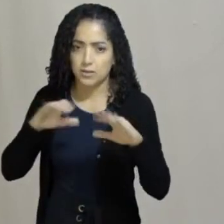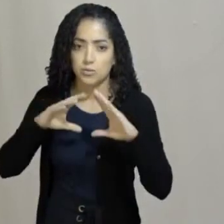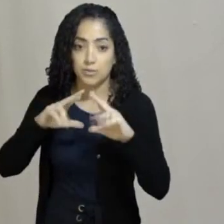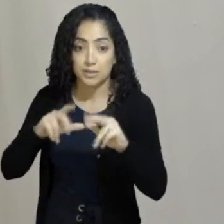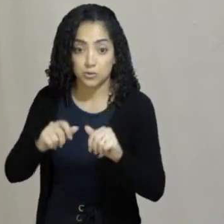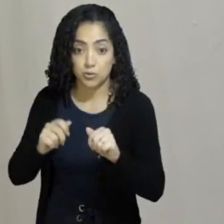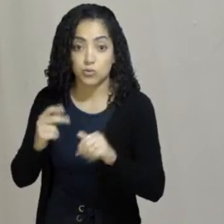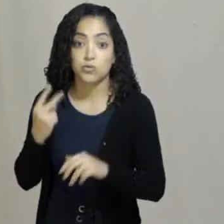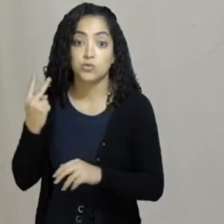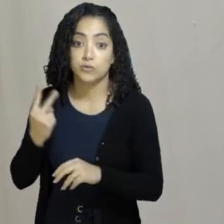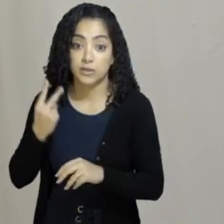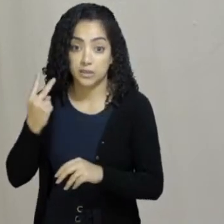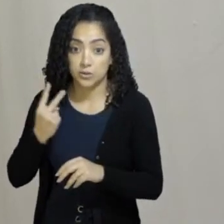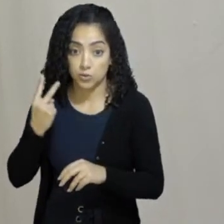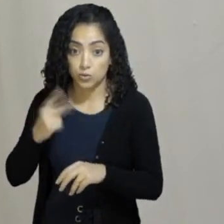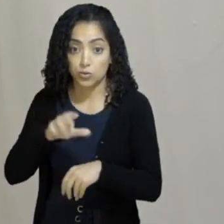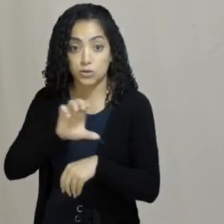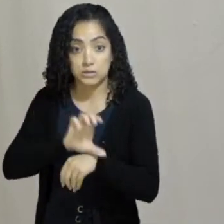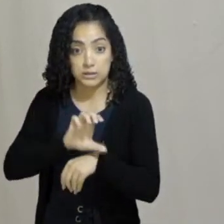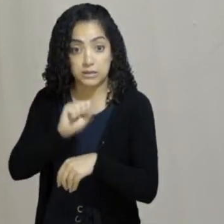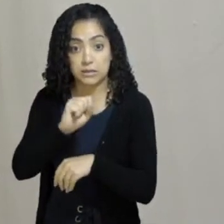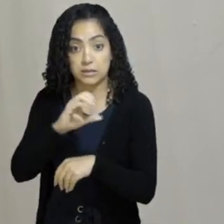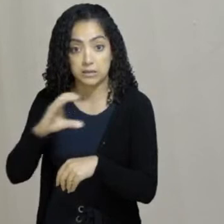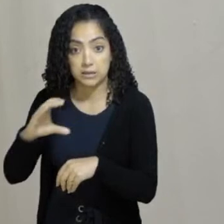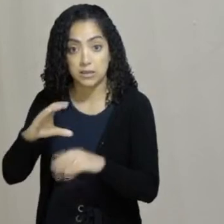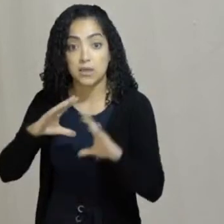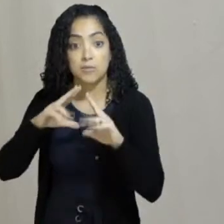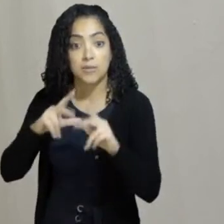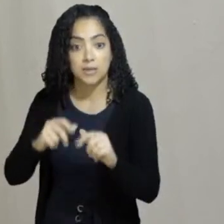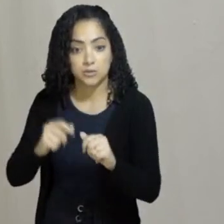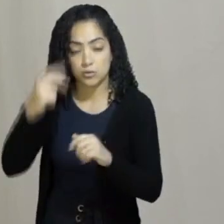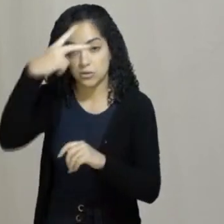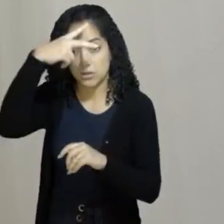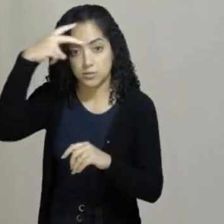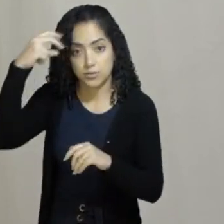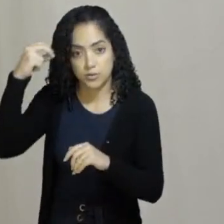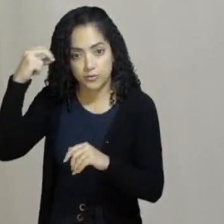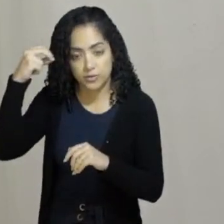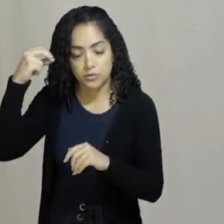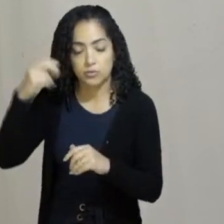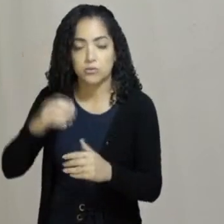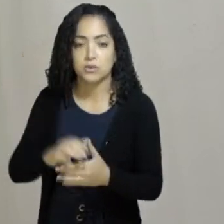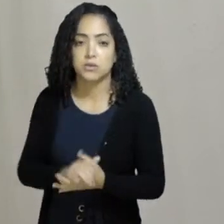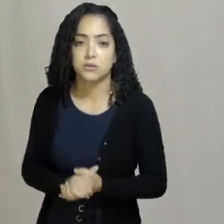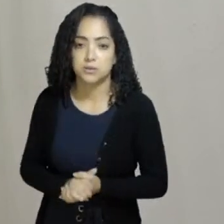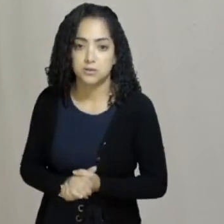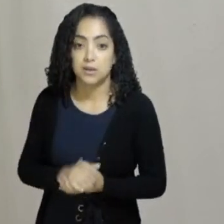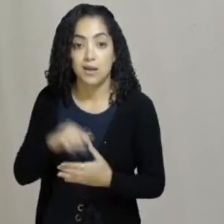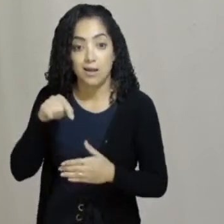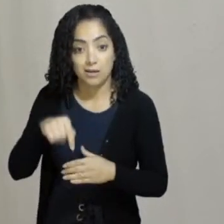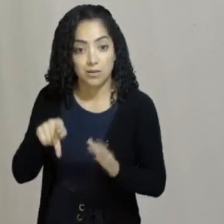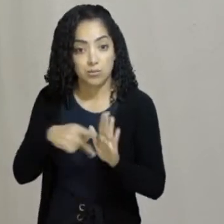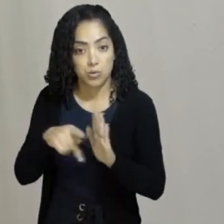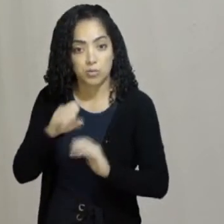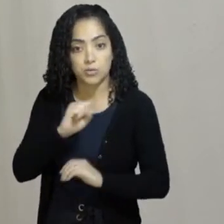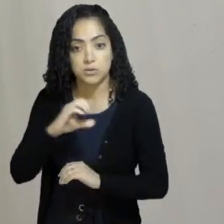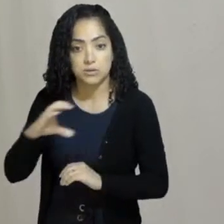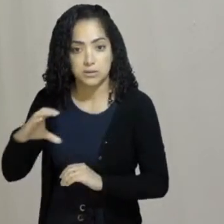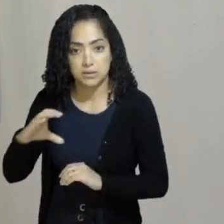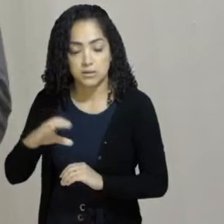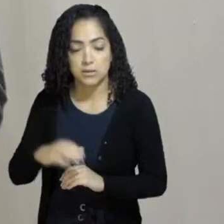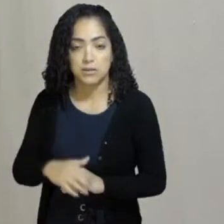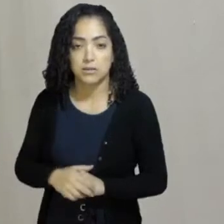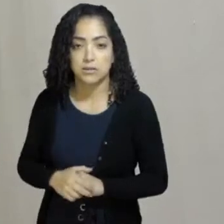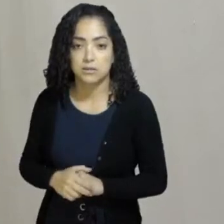vereadores do Estado de Santa Catarina para todas as prefeituras municipais do Estado de Santa Catarina